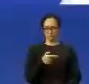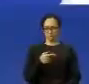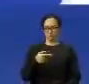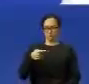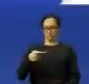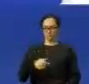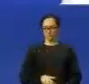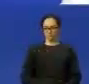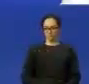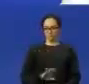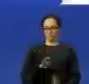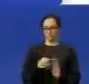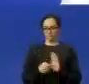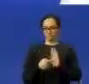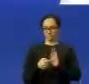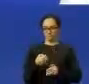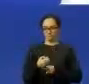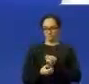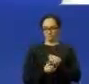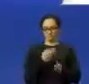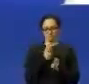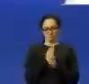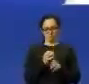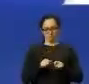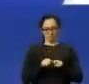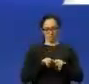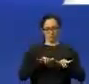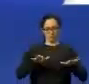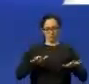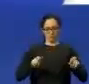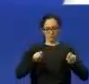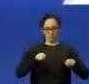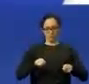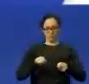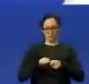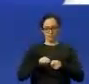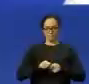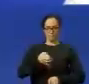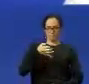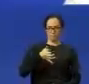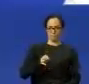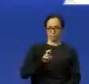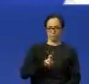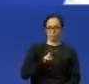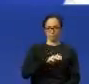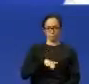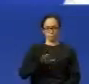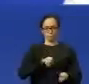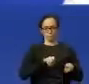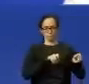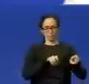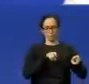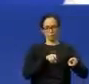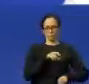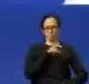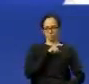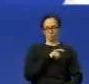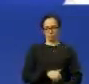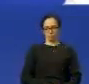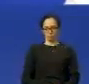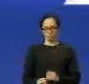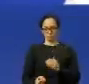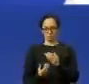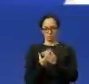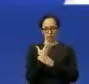171, ele fala sobre a disposição do sistema de irrigação por pivô central, que é muito utilizado na agricultura. E é projetado